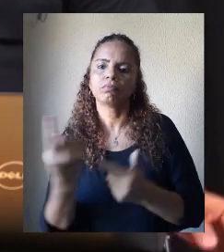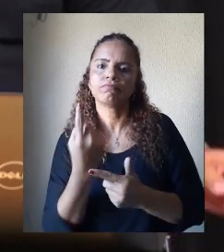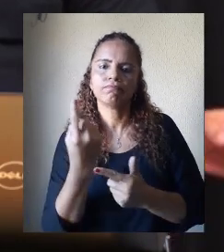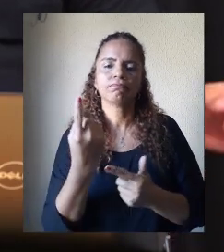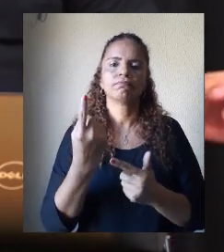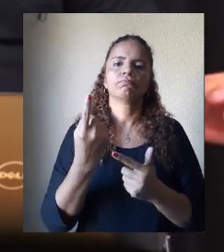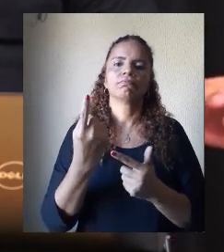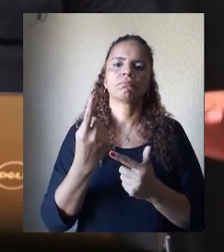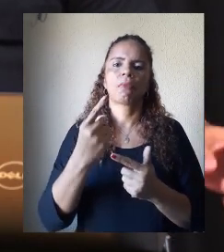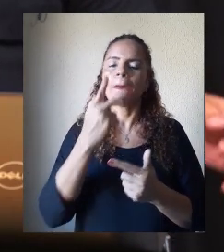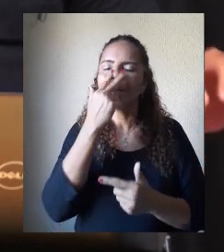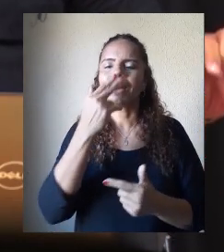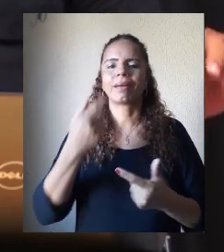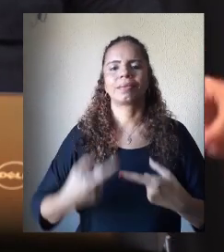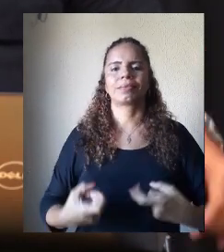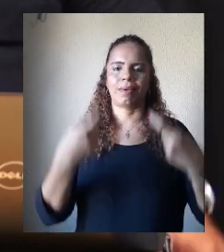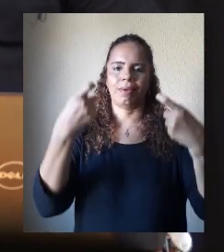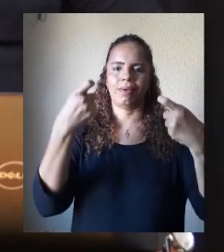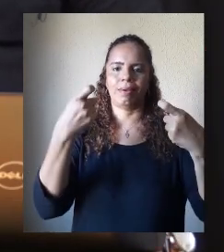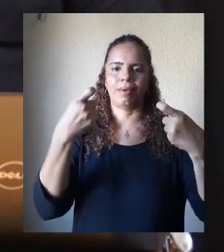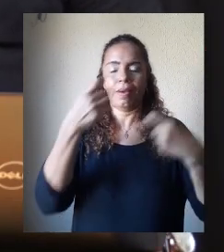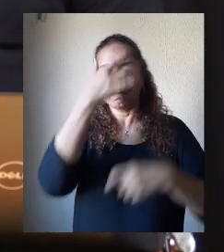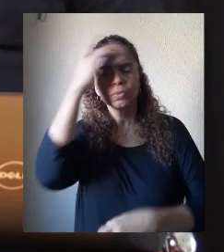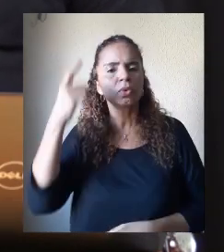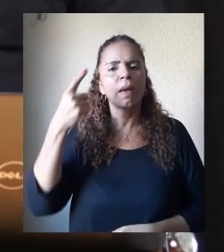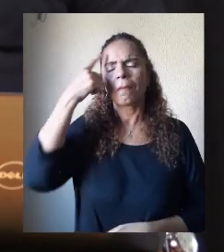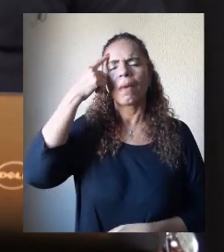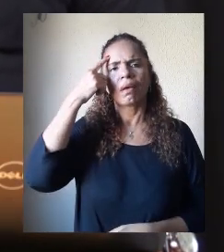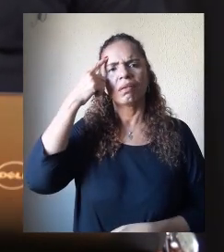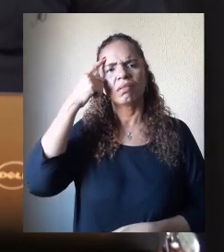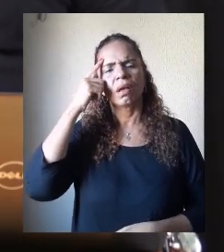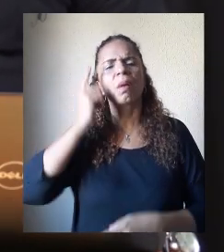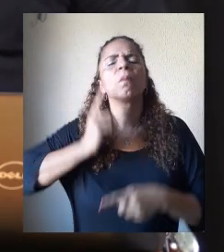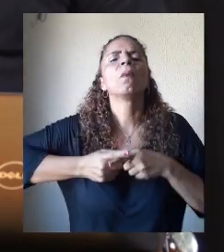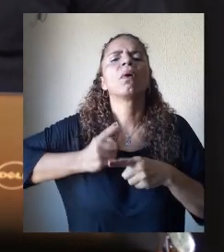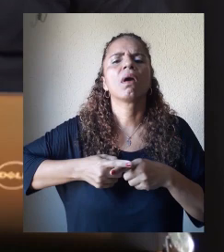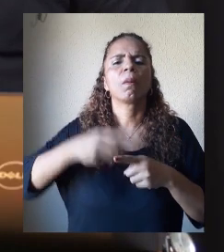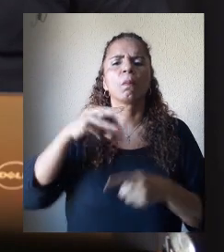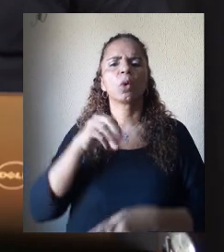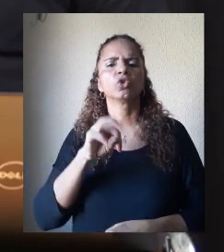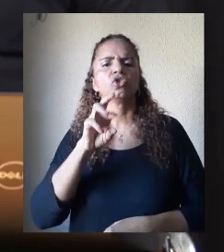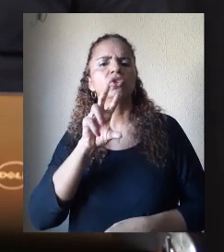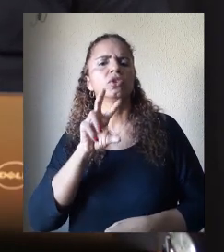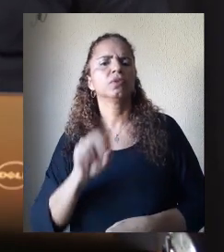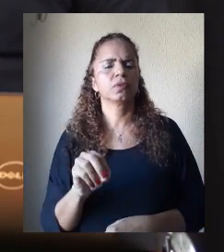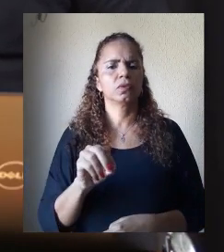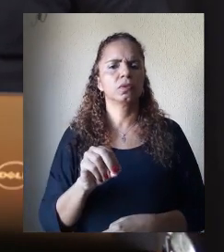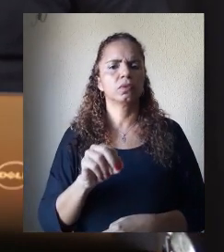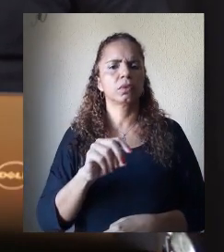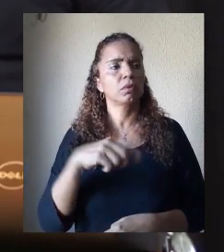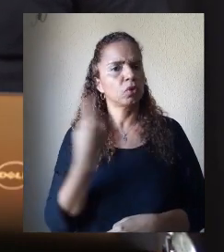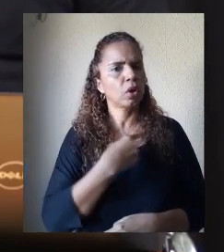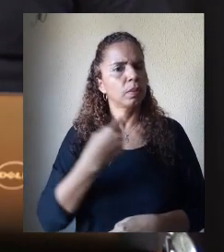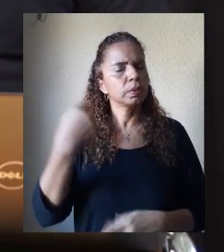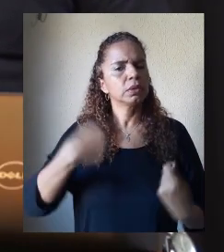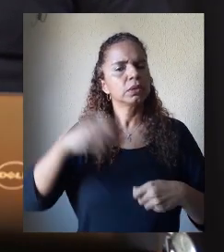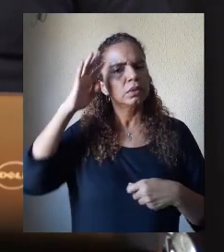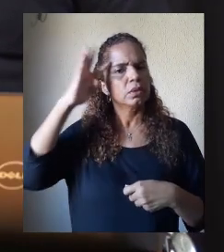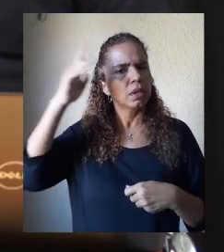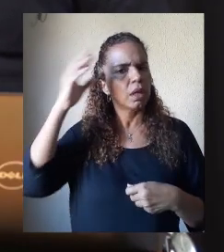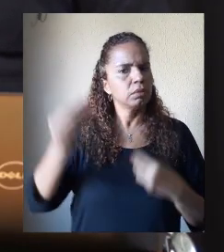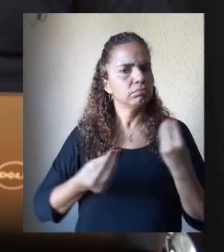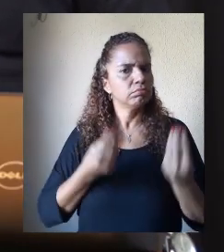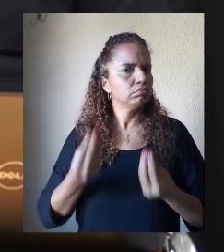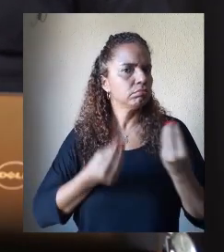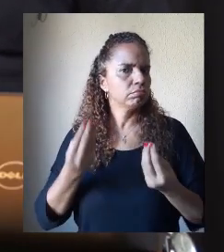pessoas perguntam, isso tem justificativa de ser? E aí a gente tem que ver essa situação de dois pontos de vista. A gente